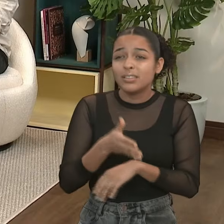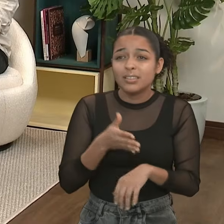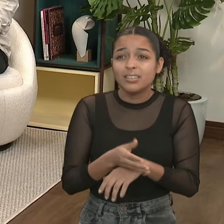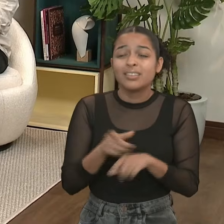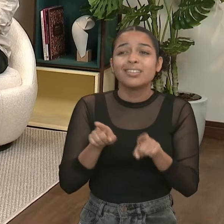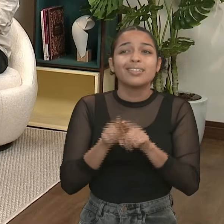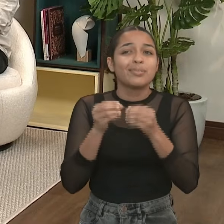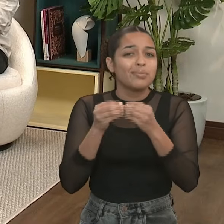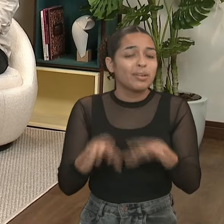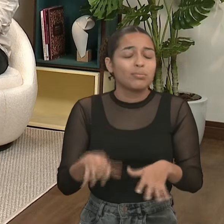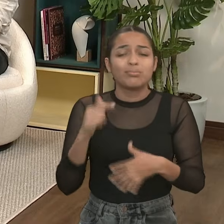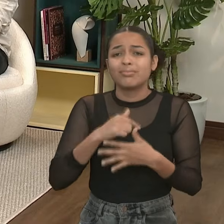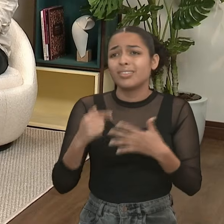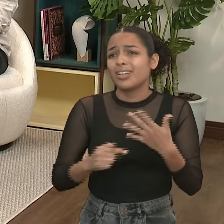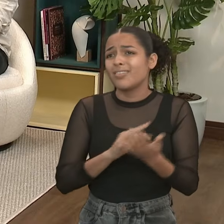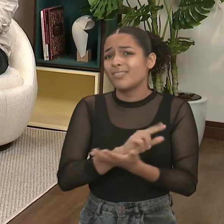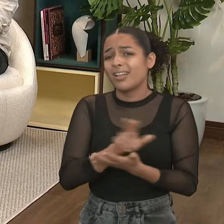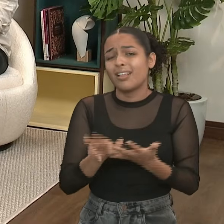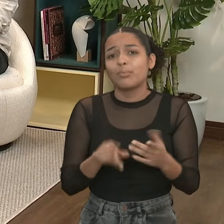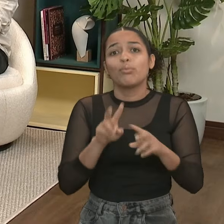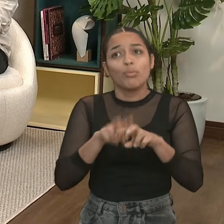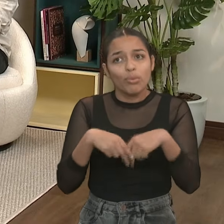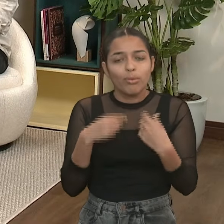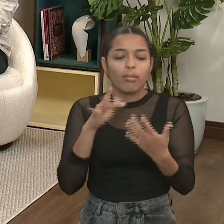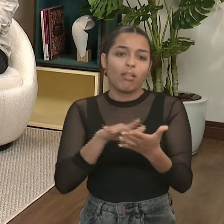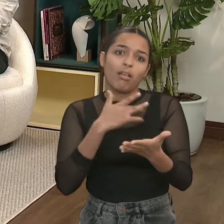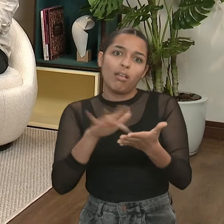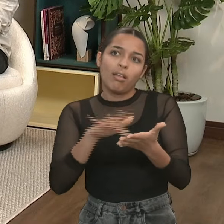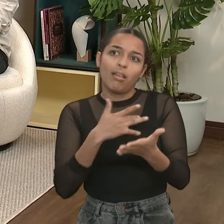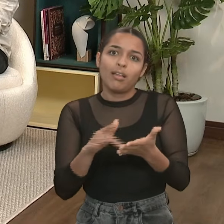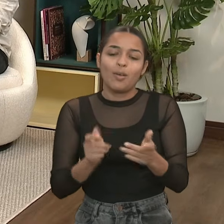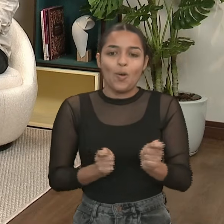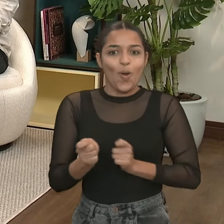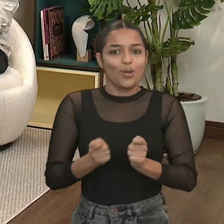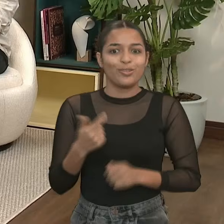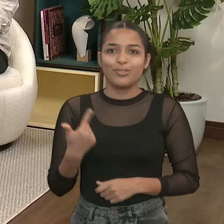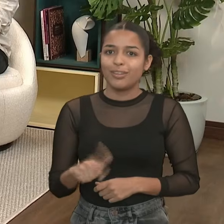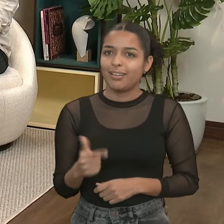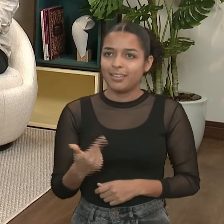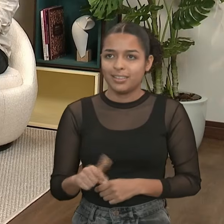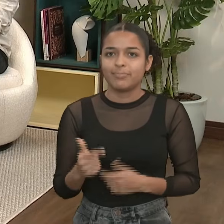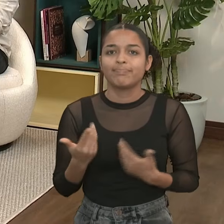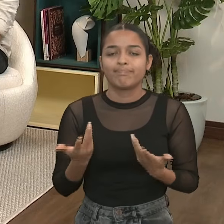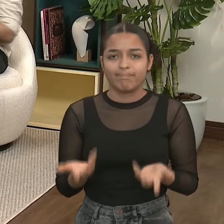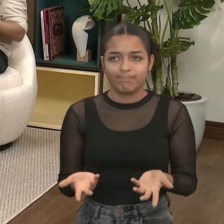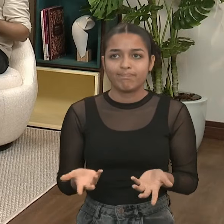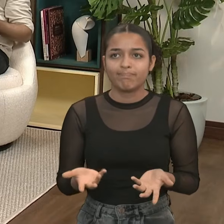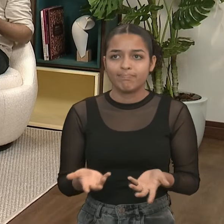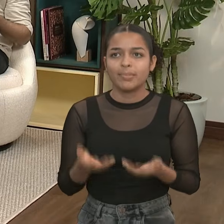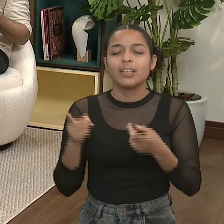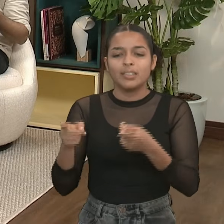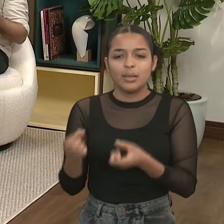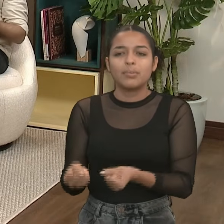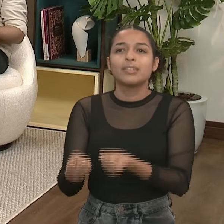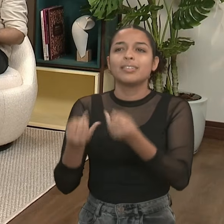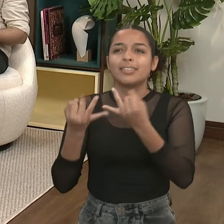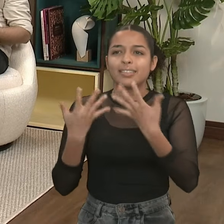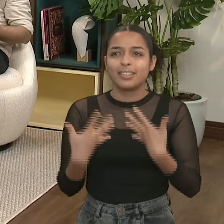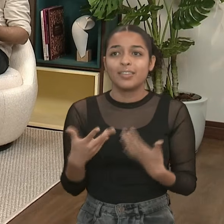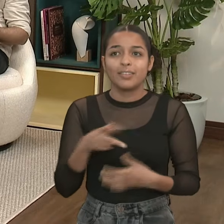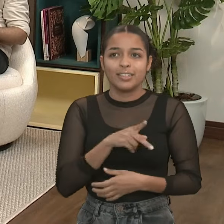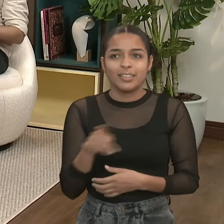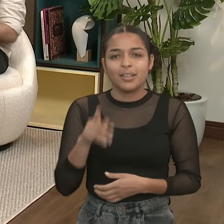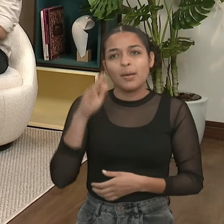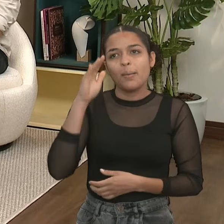dessas telas, né? Quando a gente fala de tela, como a própria professora Maíra disse, principalmente as telas de